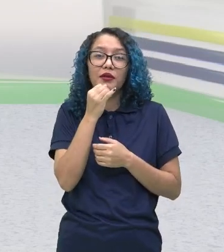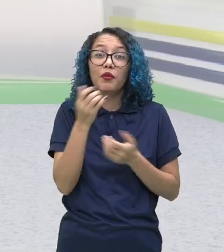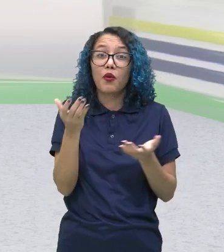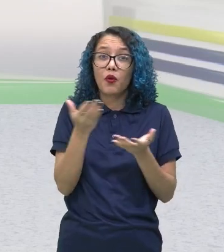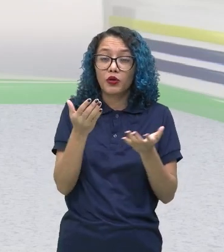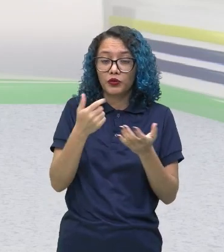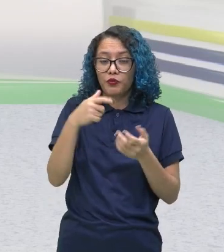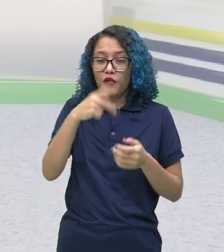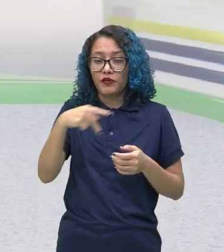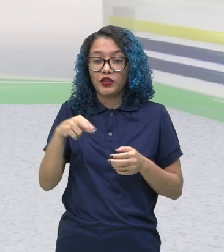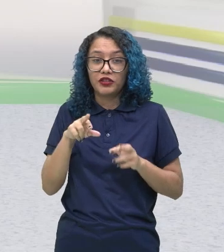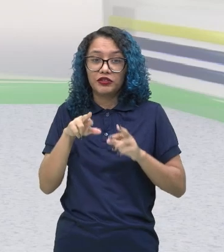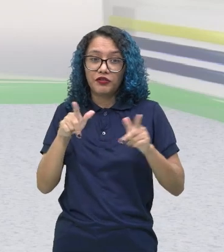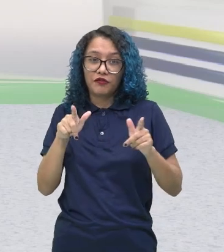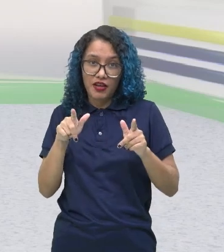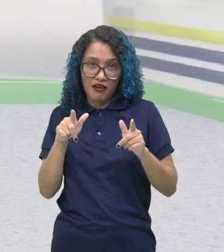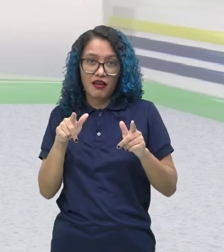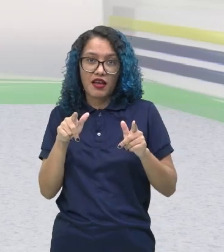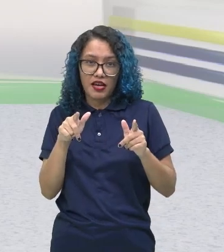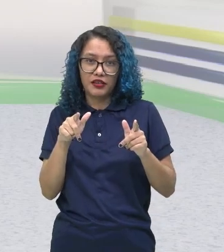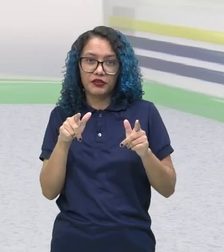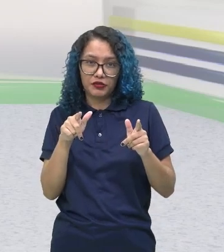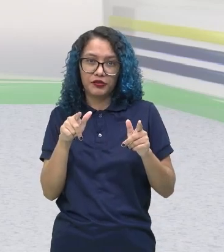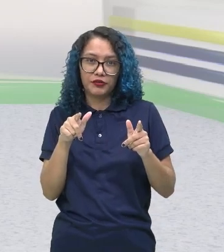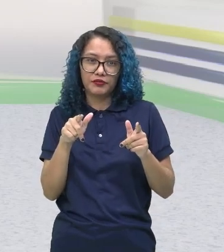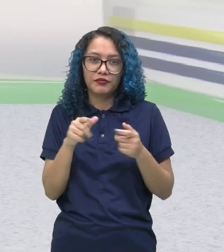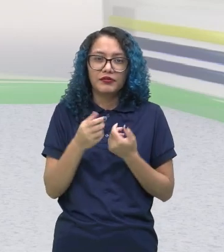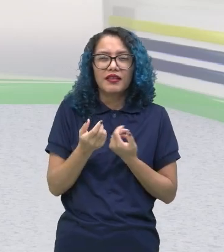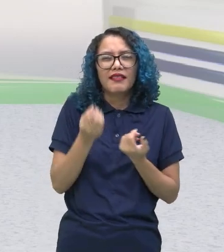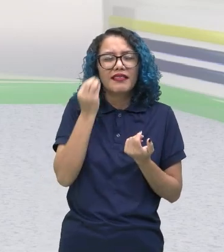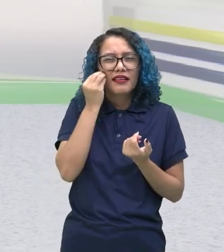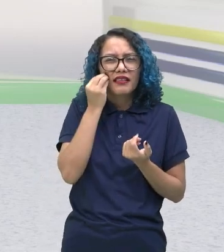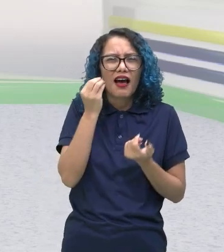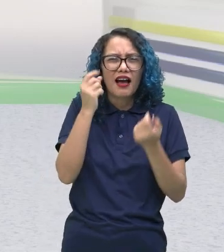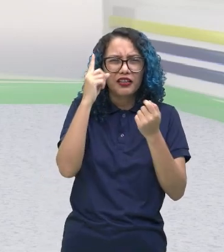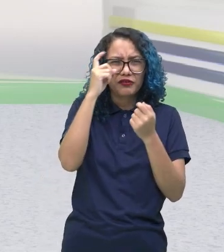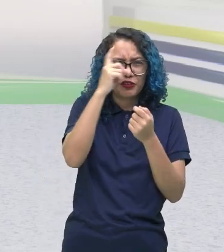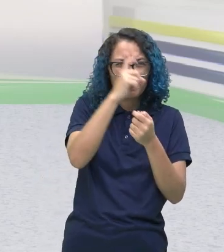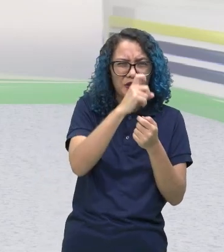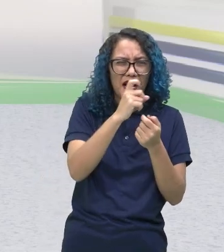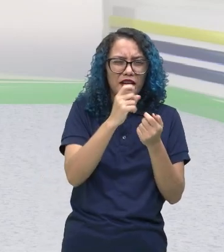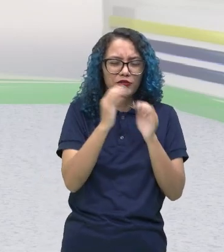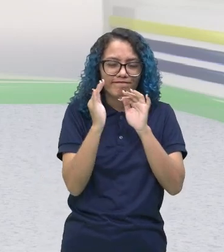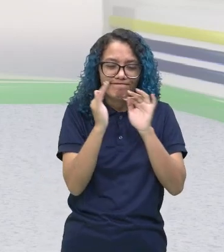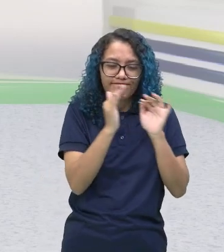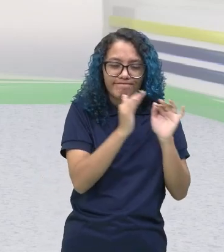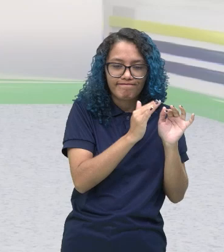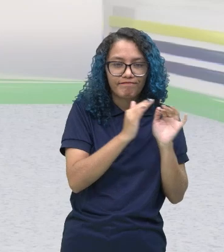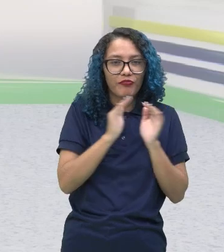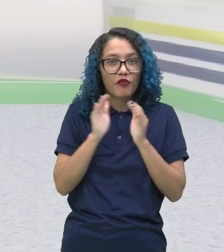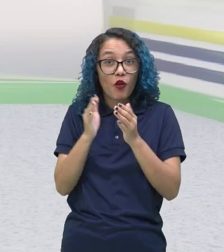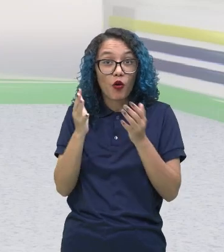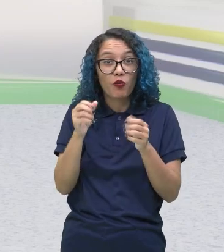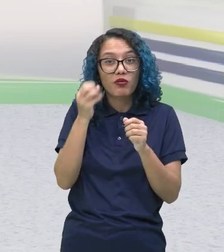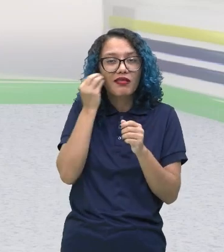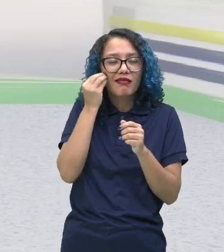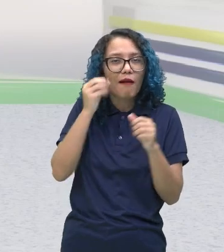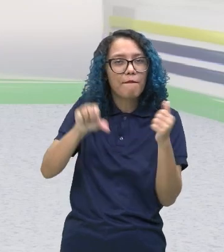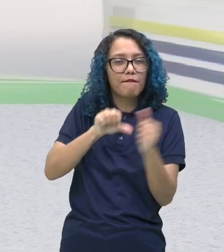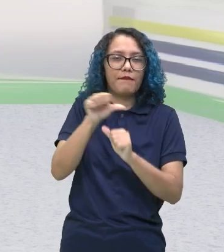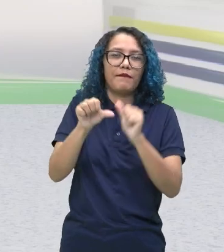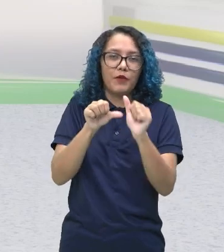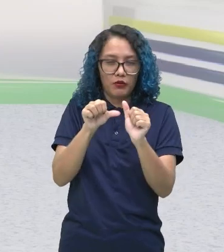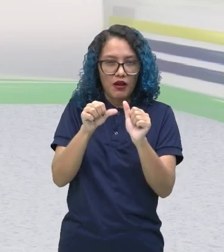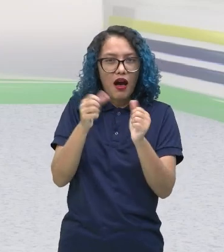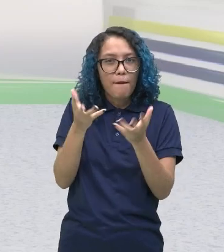diferente daquilo que eu enxergava que era dificuldade para mim. Então, vamos seguir e agora nós vamos falar um pouquinho sobre